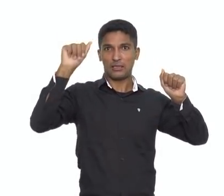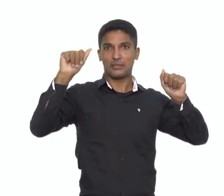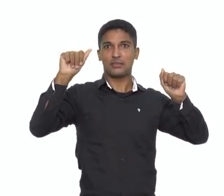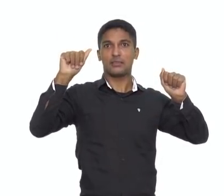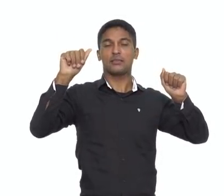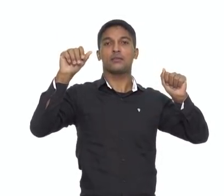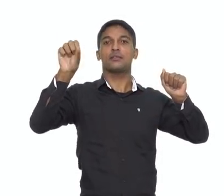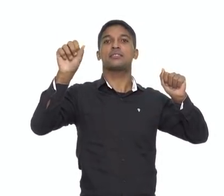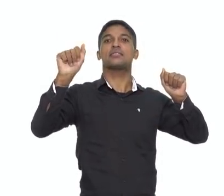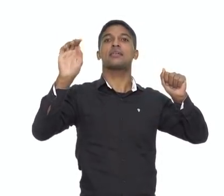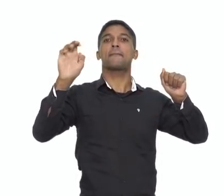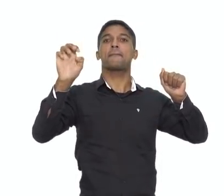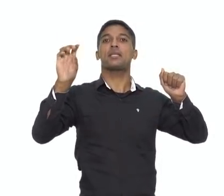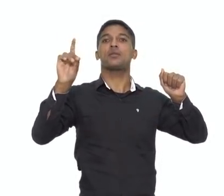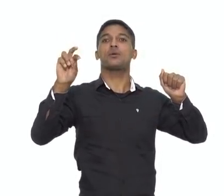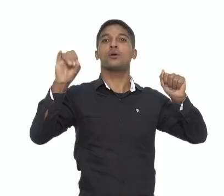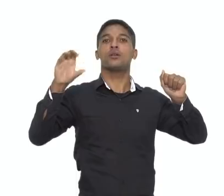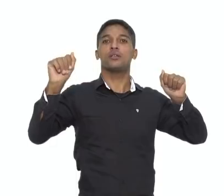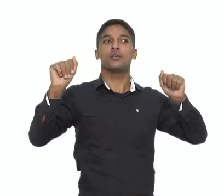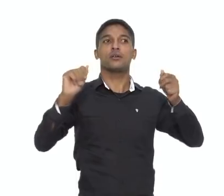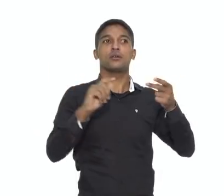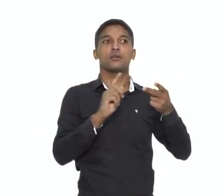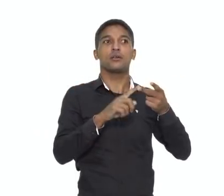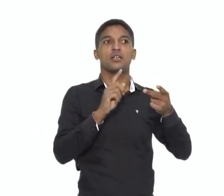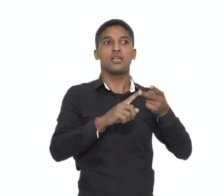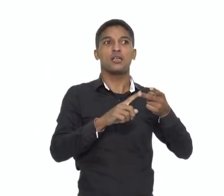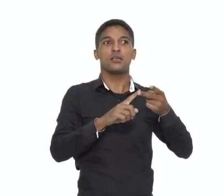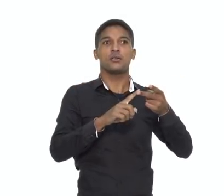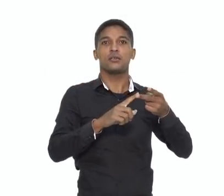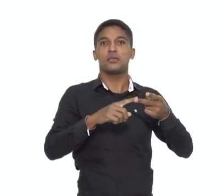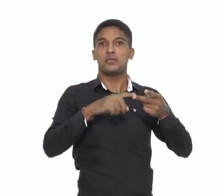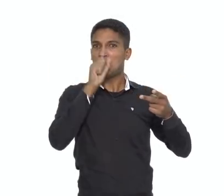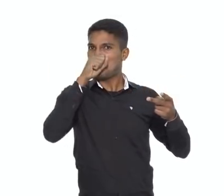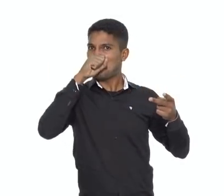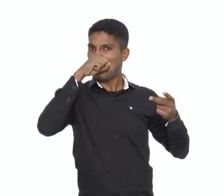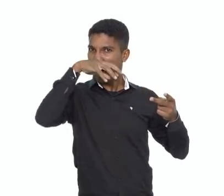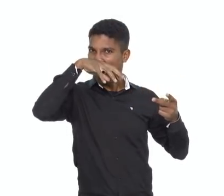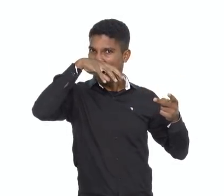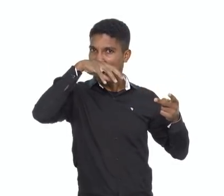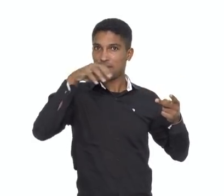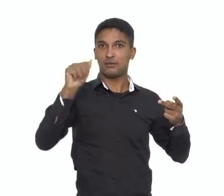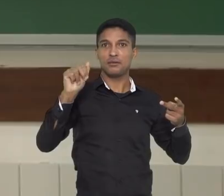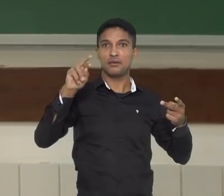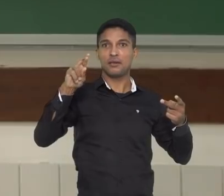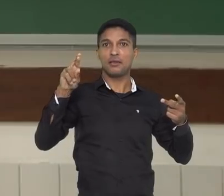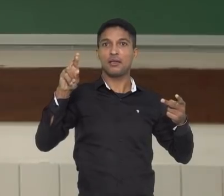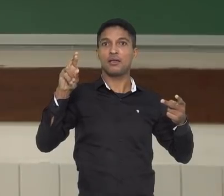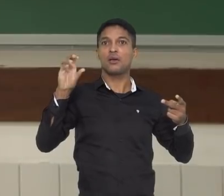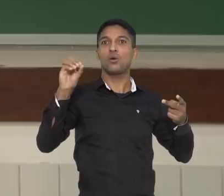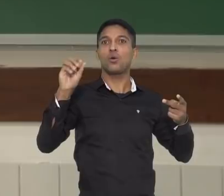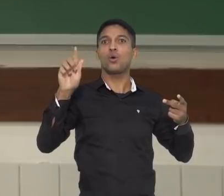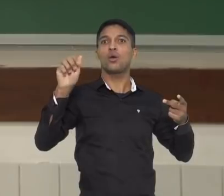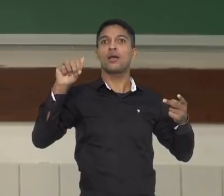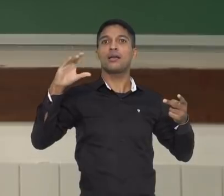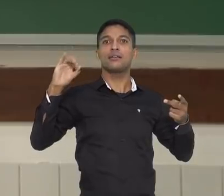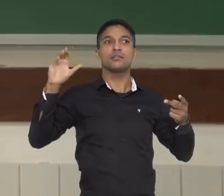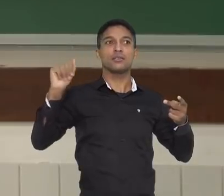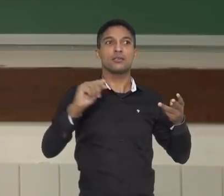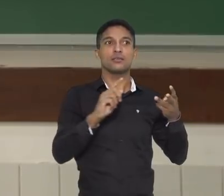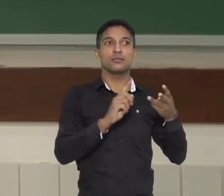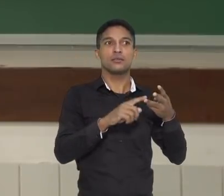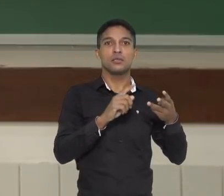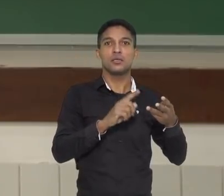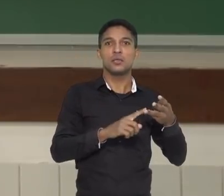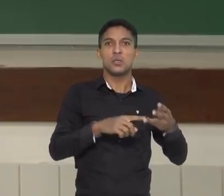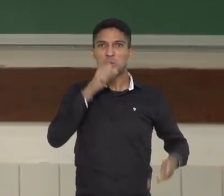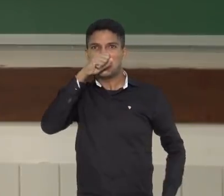C, estupidez, D, tolice. Muito fácil, né? A raposa aqui representa a sabedoria. Ela